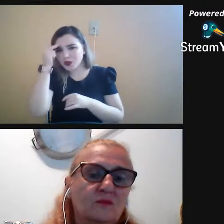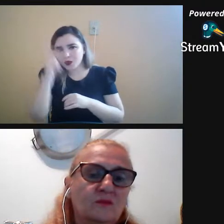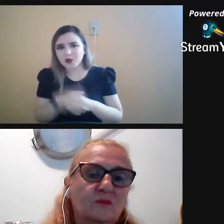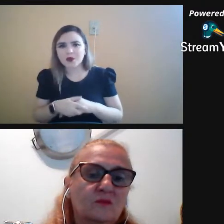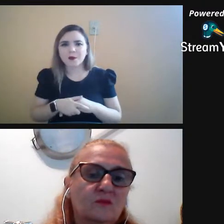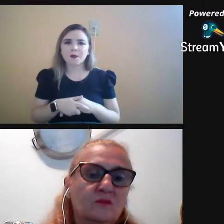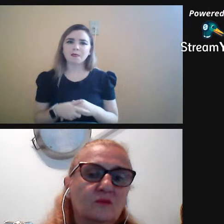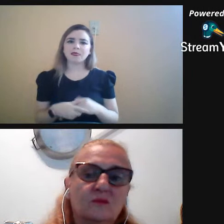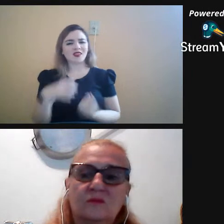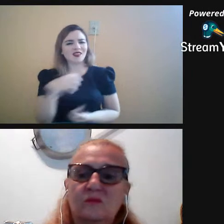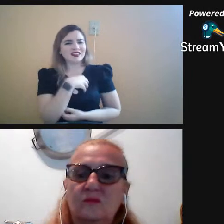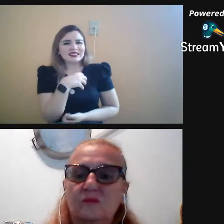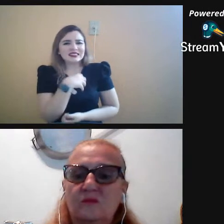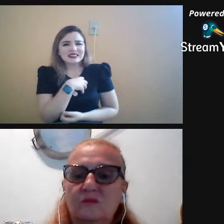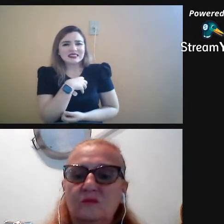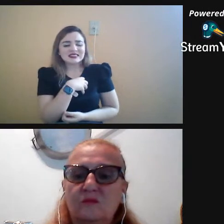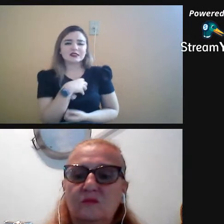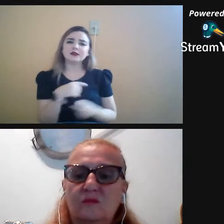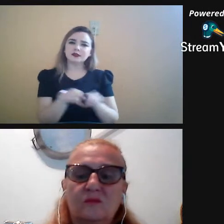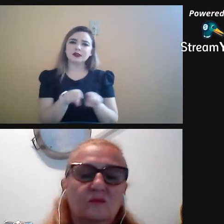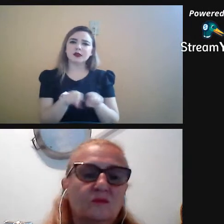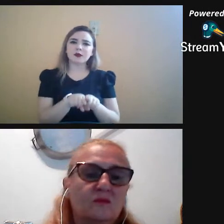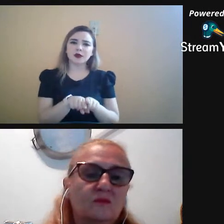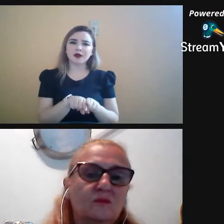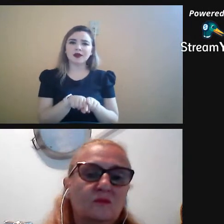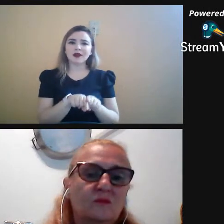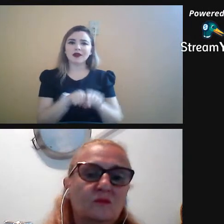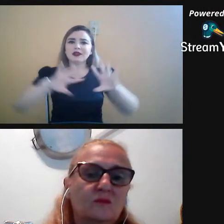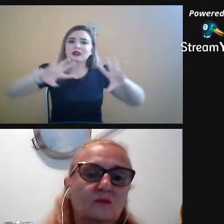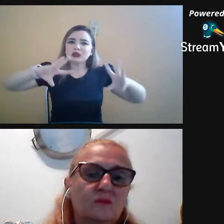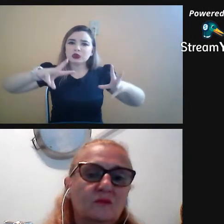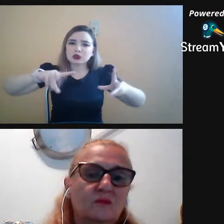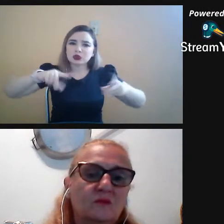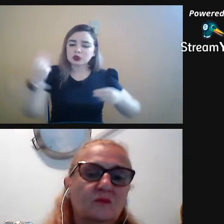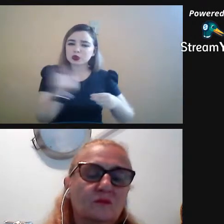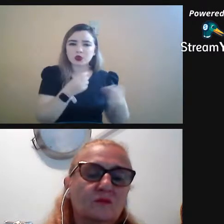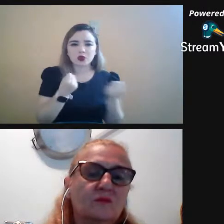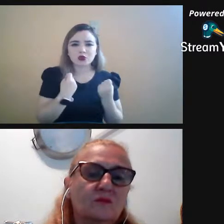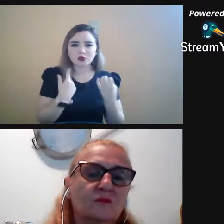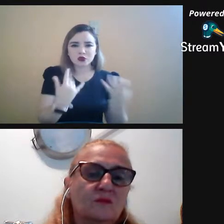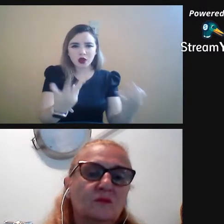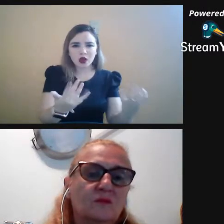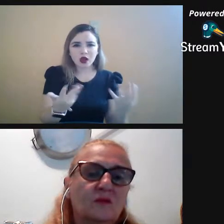e se sensibilizar também para os nossos recursos naturais?